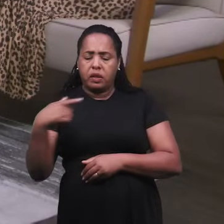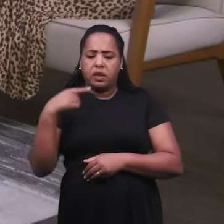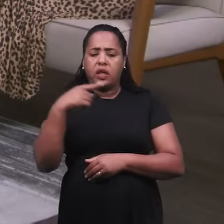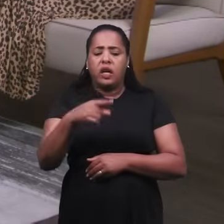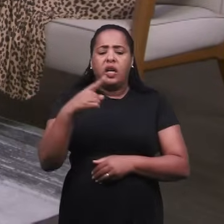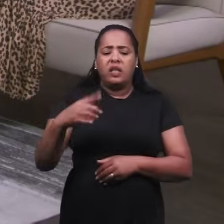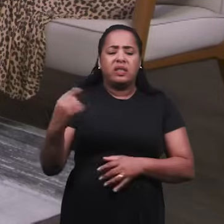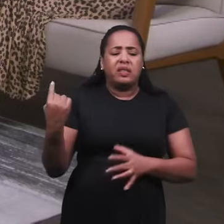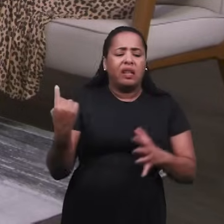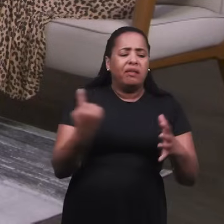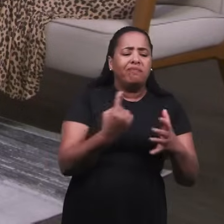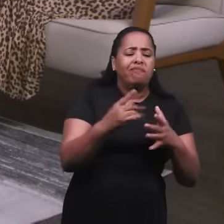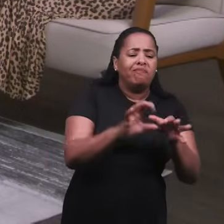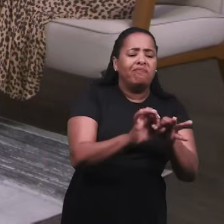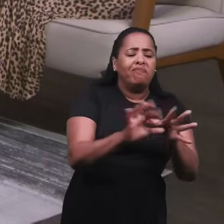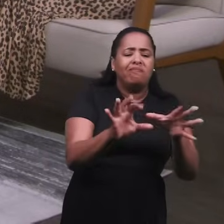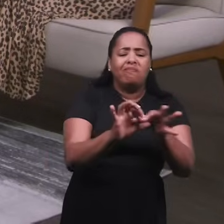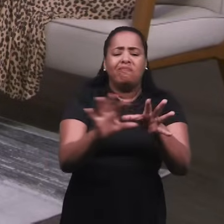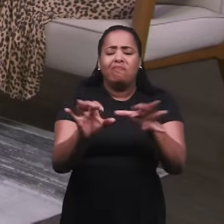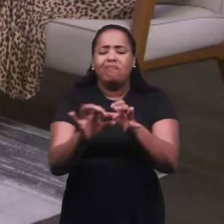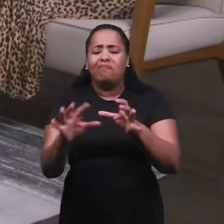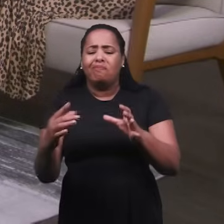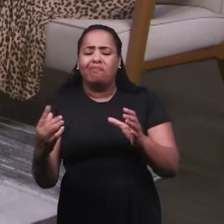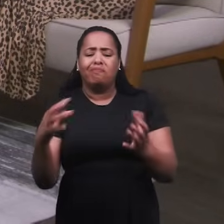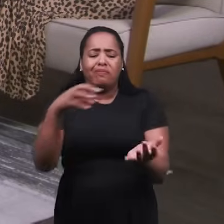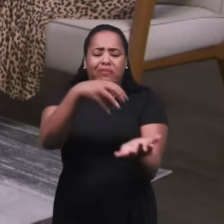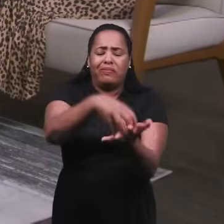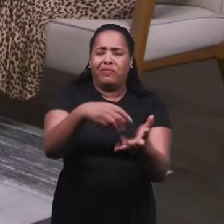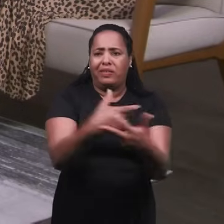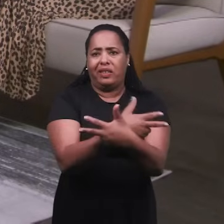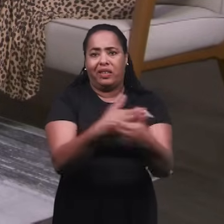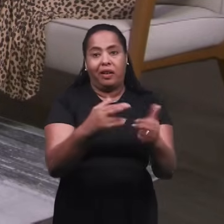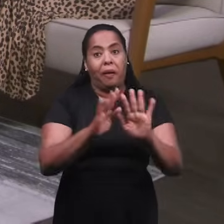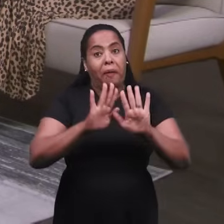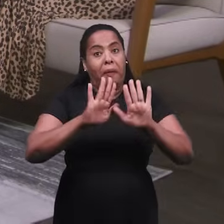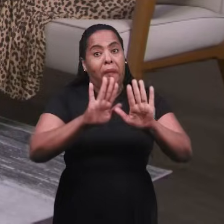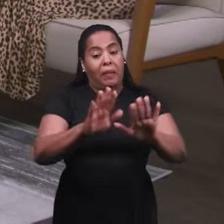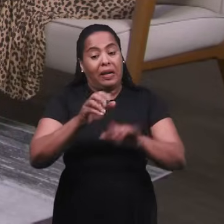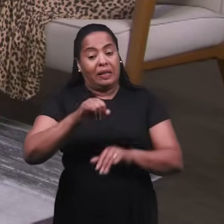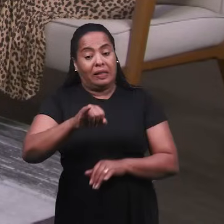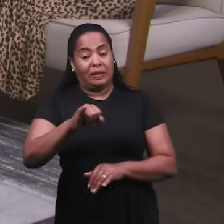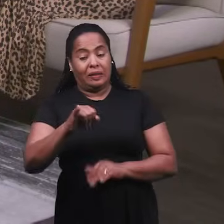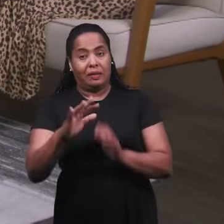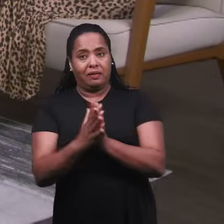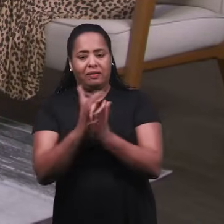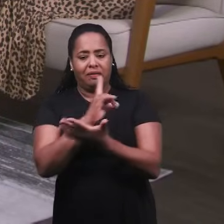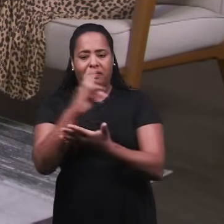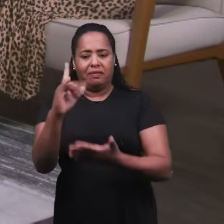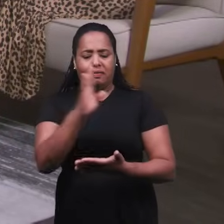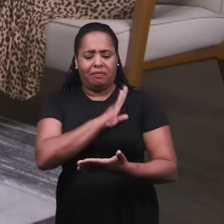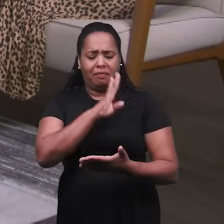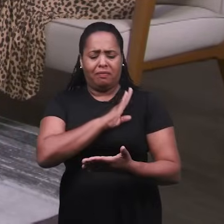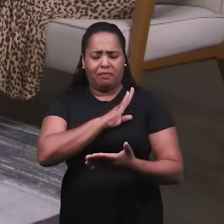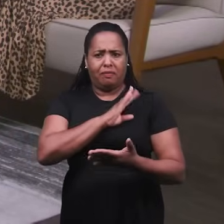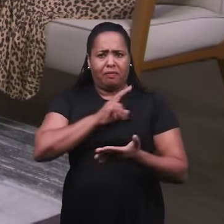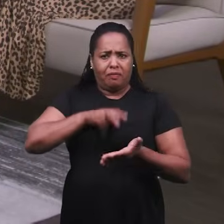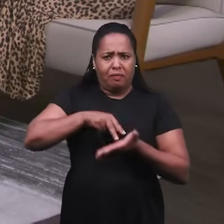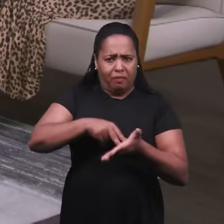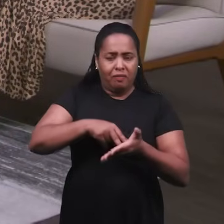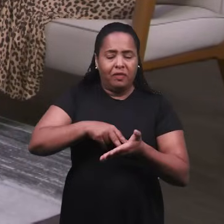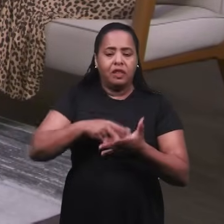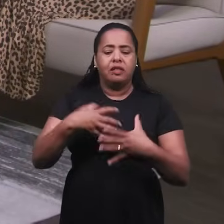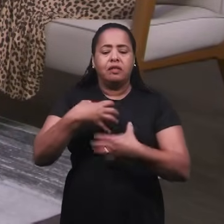suscetíveis a esse tipo de situação. Mas aqueles que têm a palavra de Deus firme nos seus corações, eles